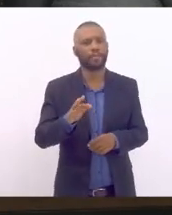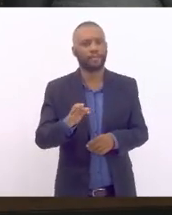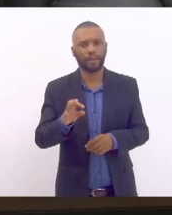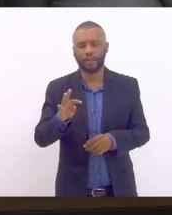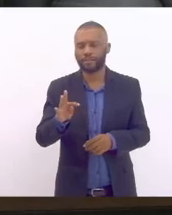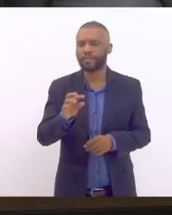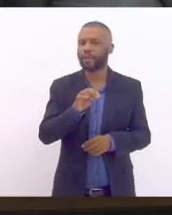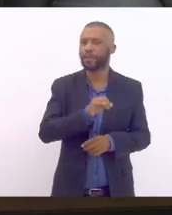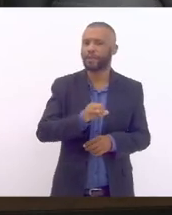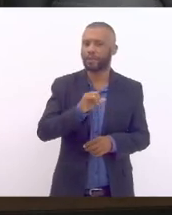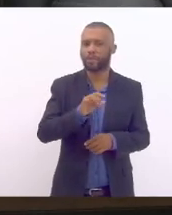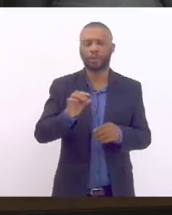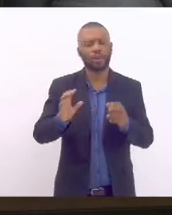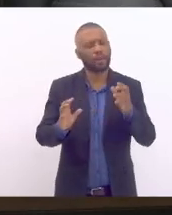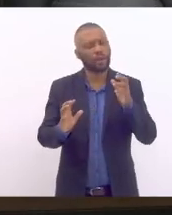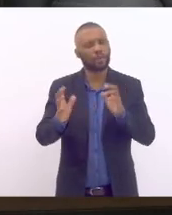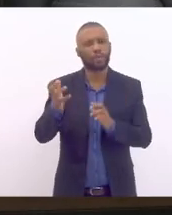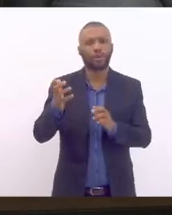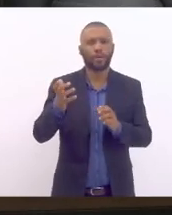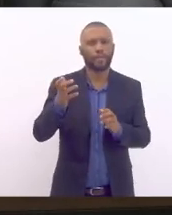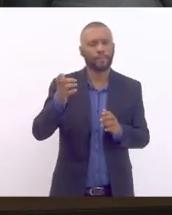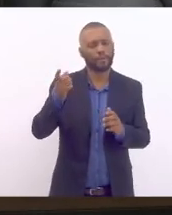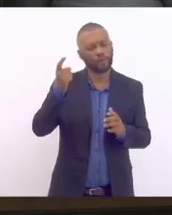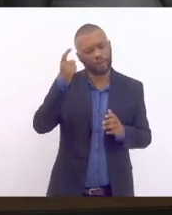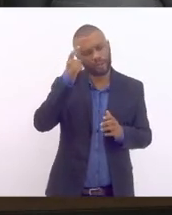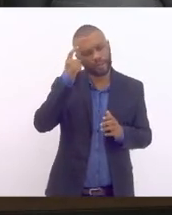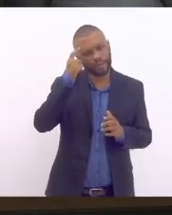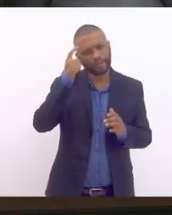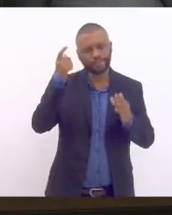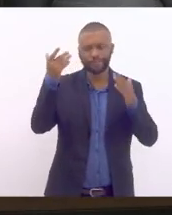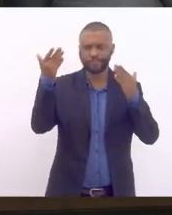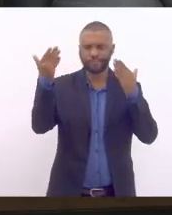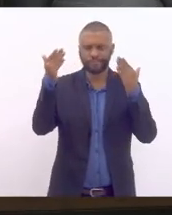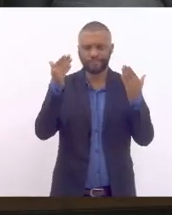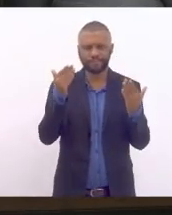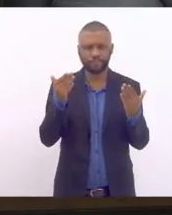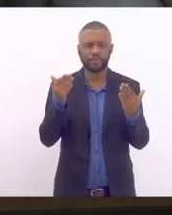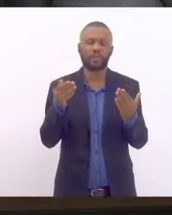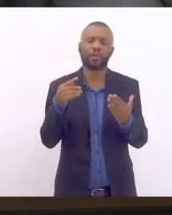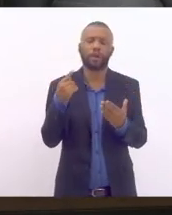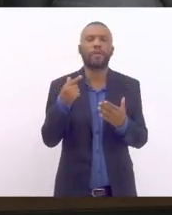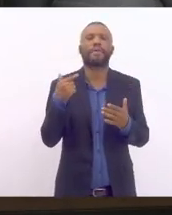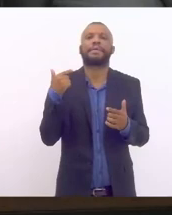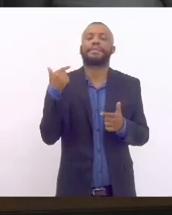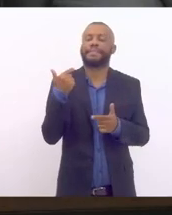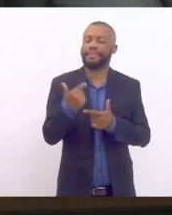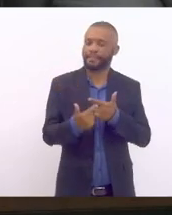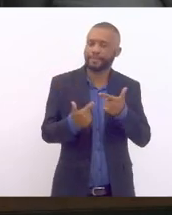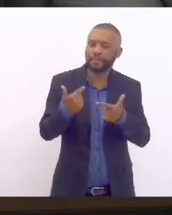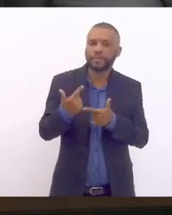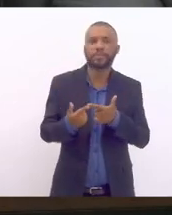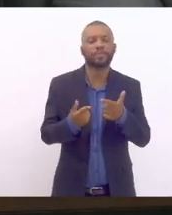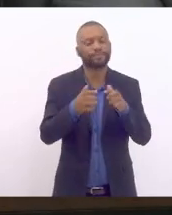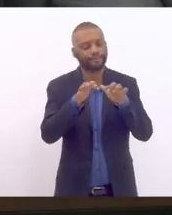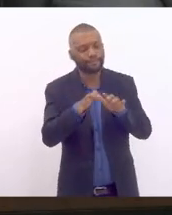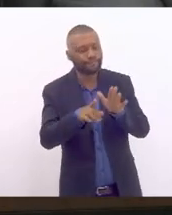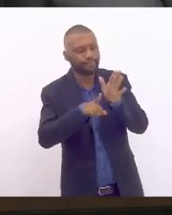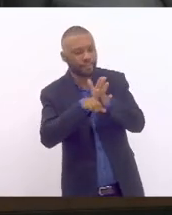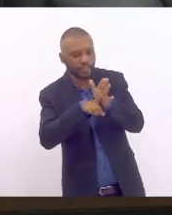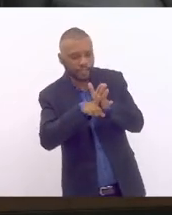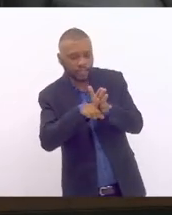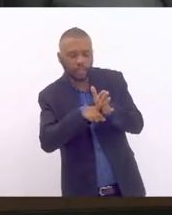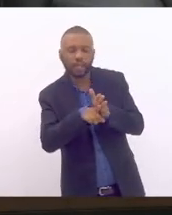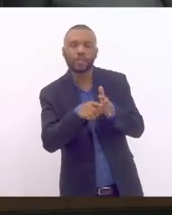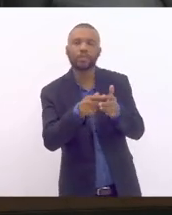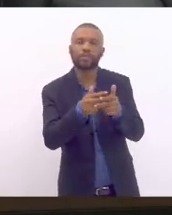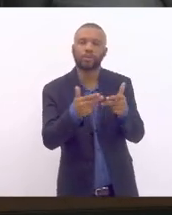o que isso causou para nossa saúde mental a gente vinha trabalhando a gente vinha pesquisando a gente